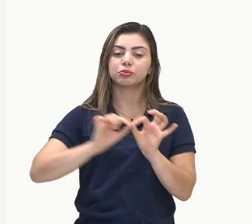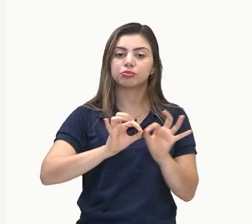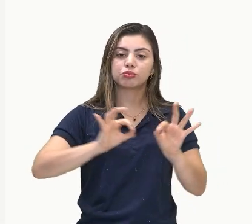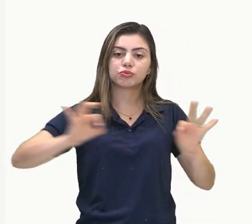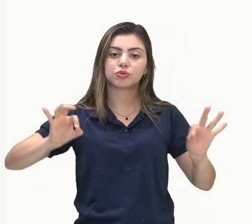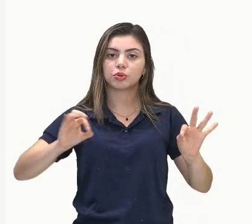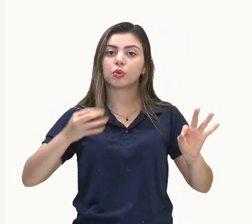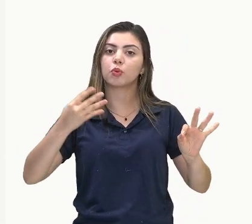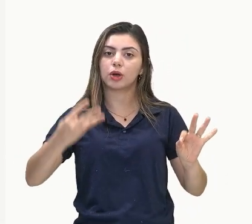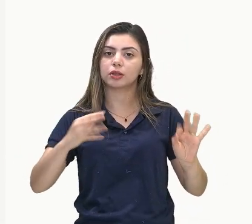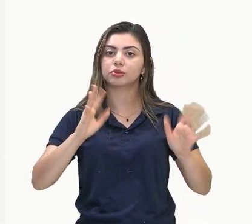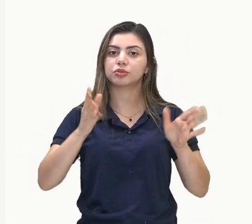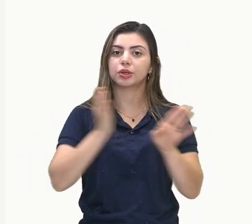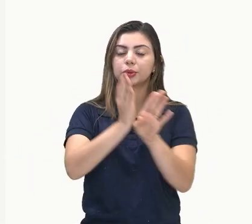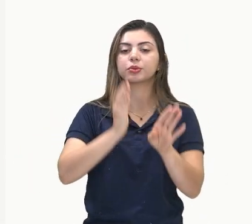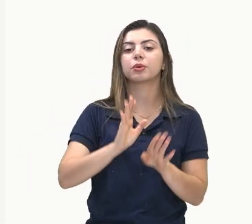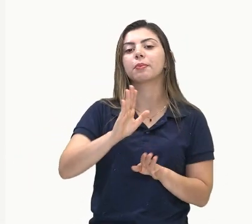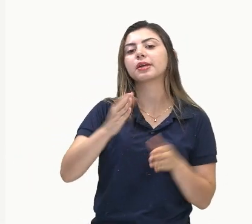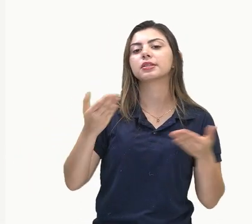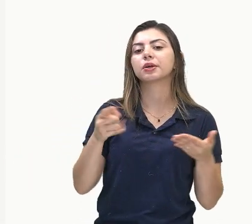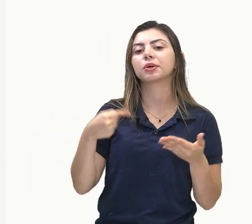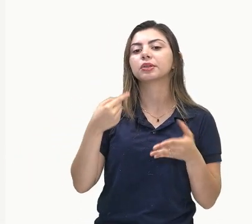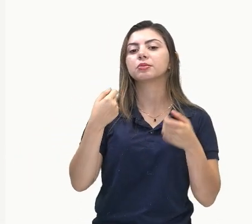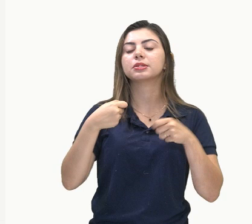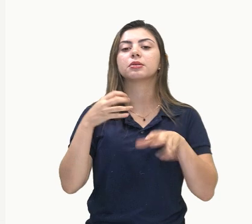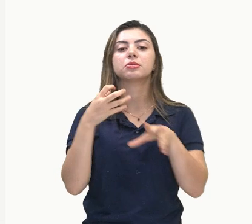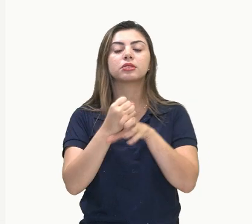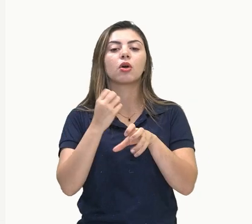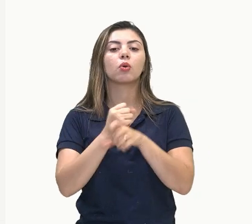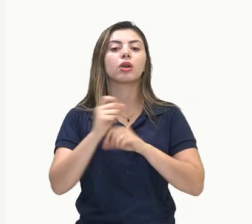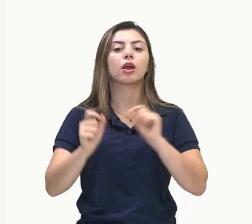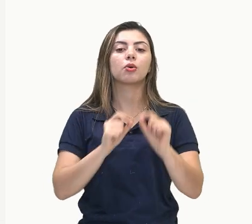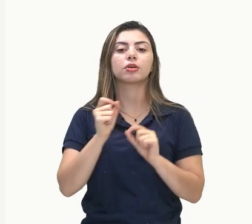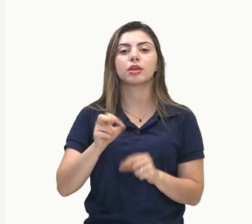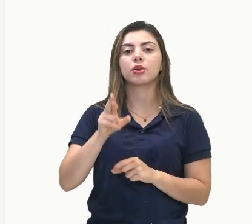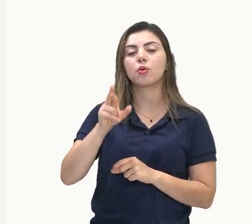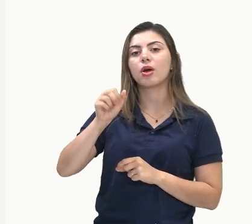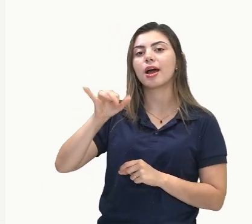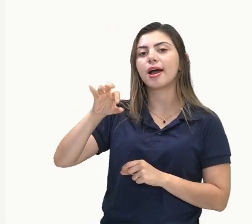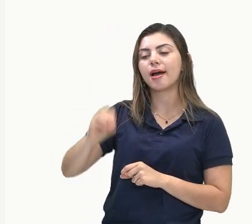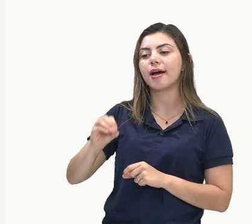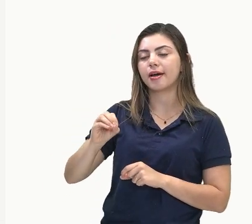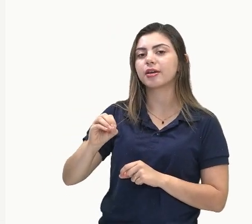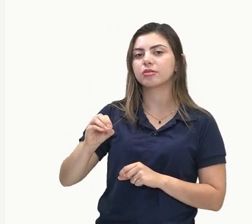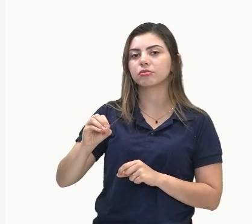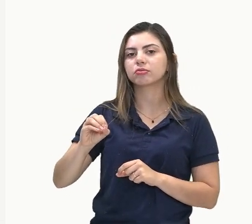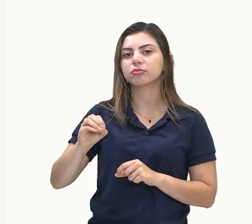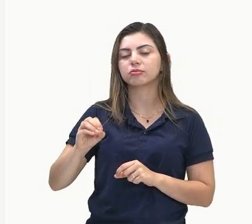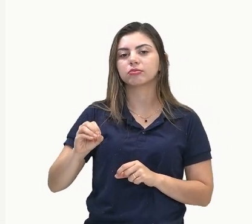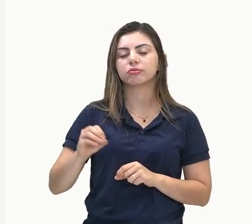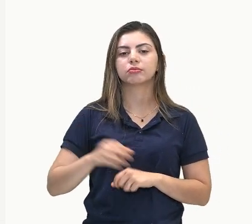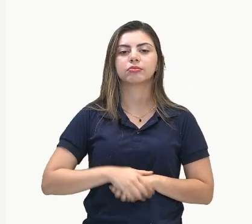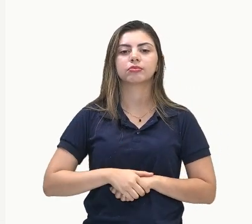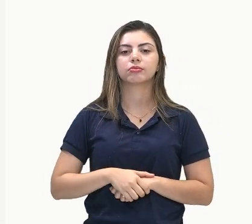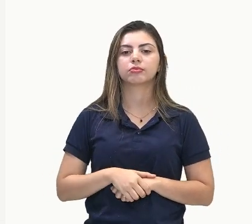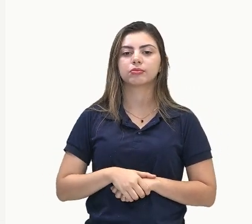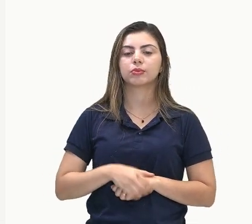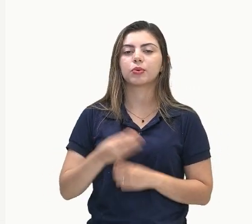basta calcular a diferença, né, entre os raios, correto? Então olha